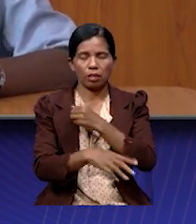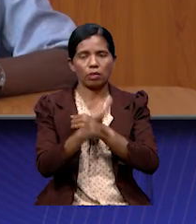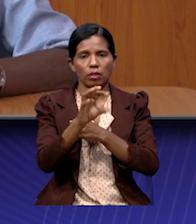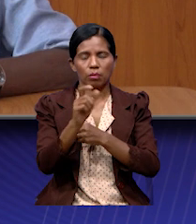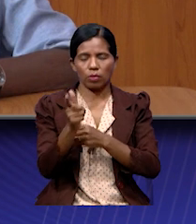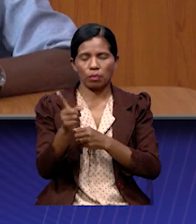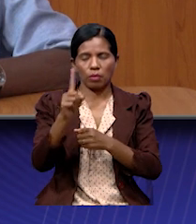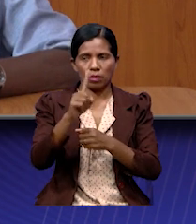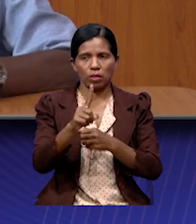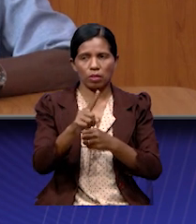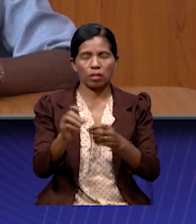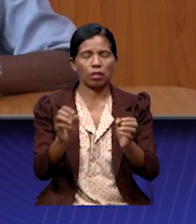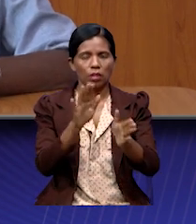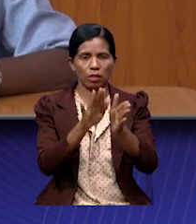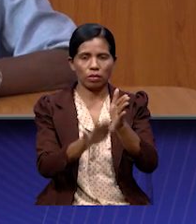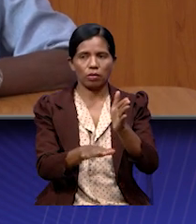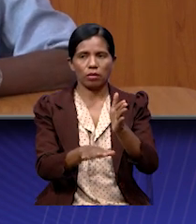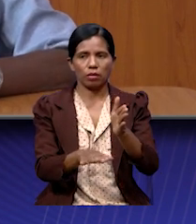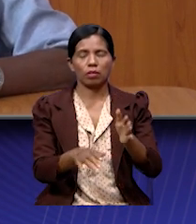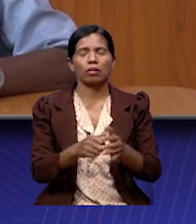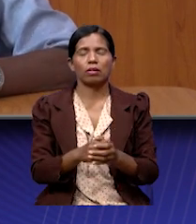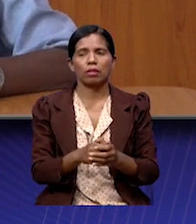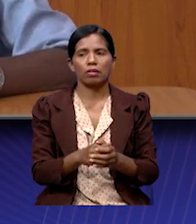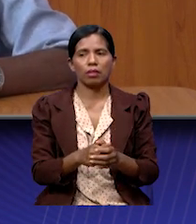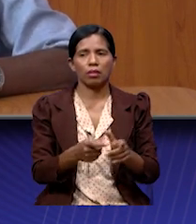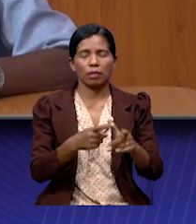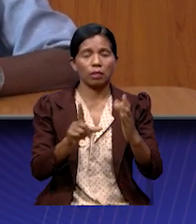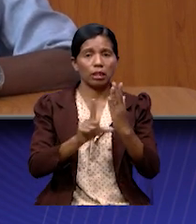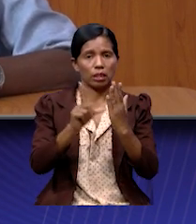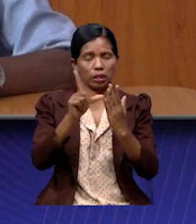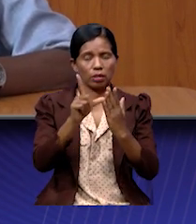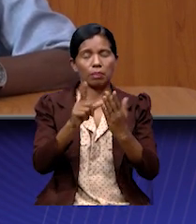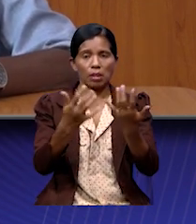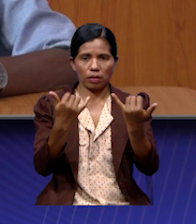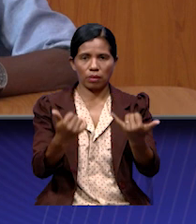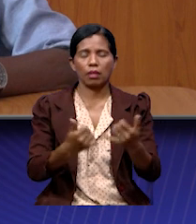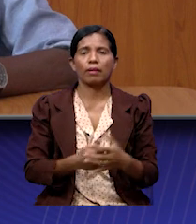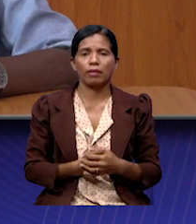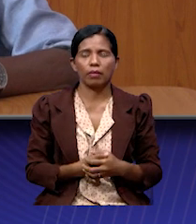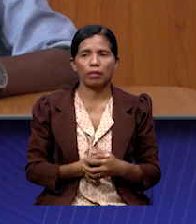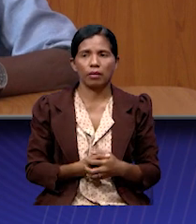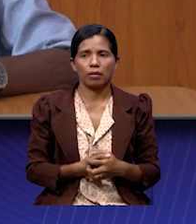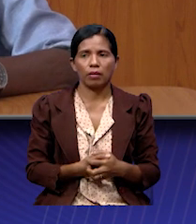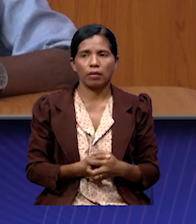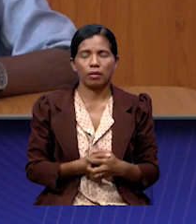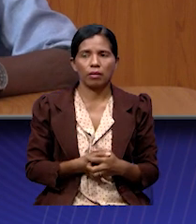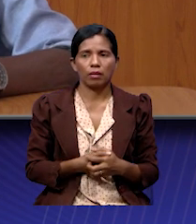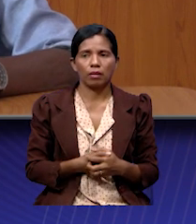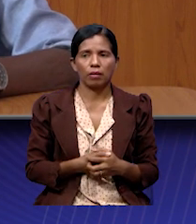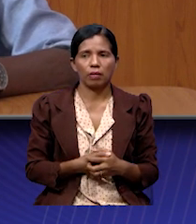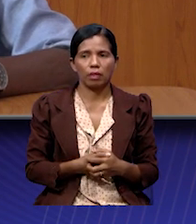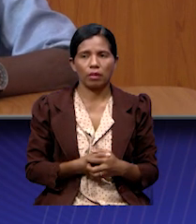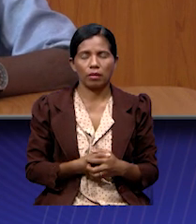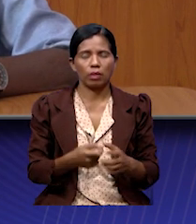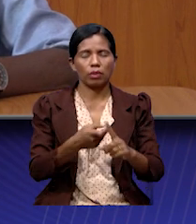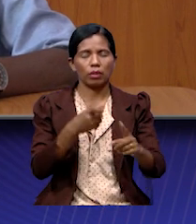ini nih lato un dolar preso kada litu depois kalau nih maya gora nih nih saya na benda nih saya usi un